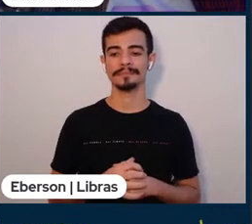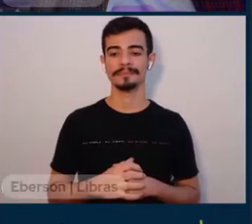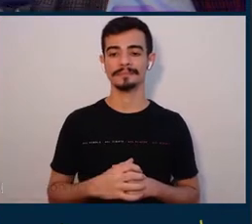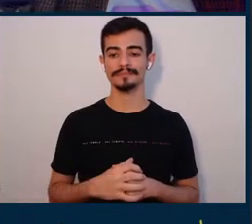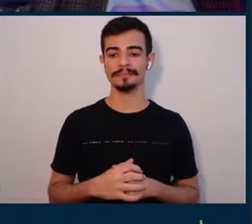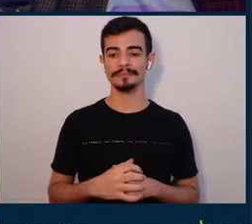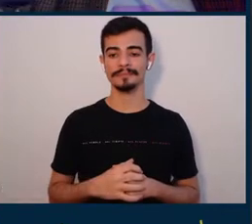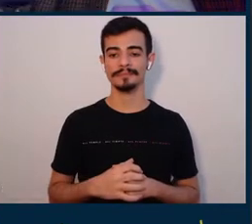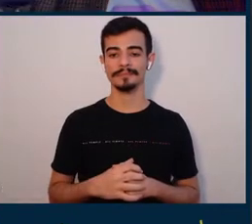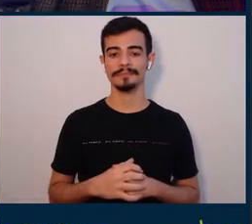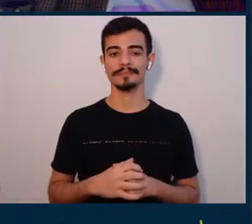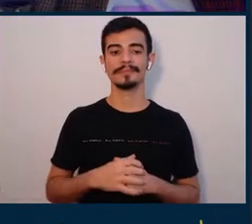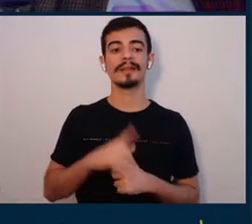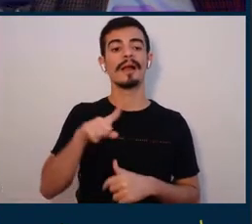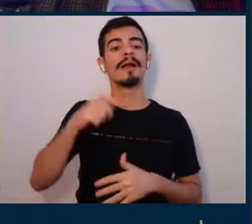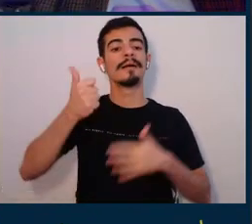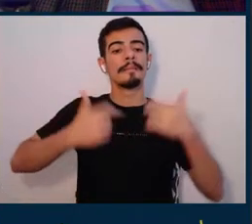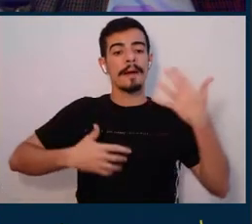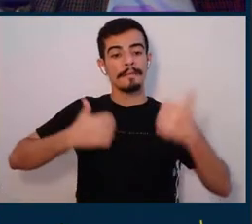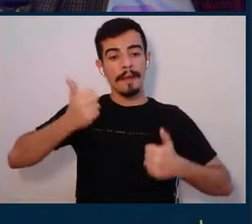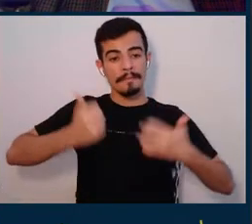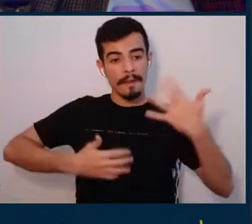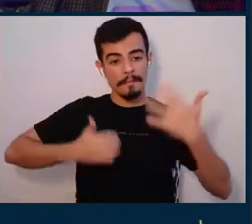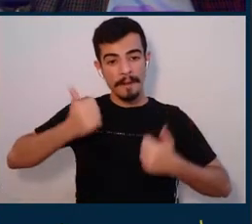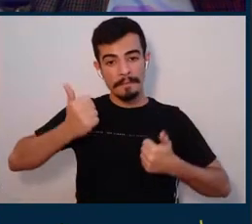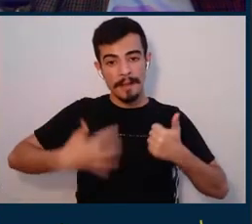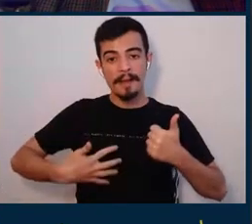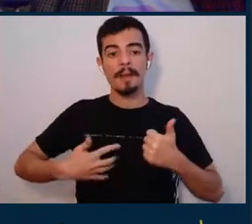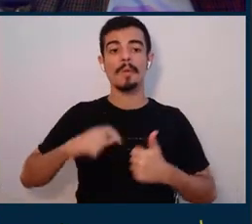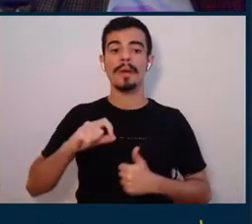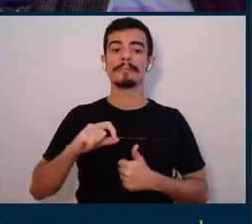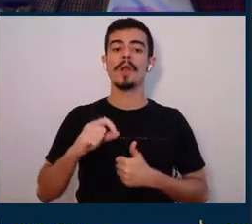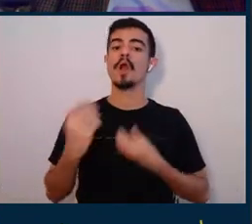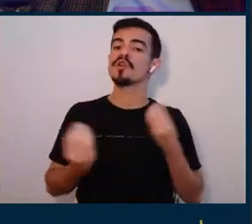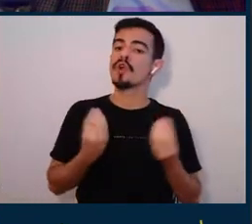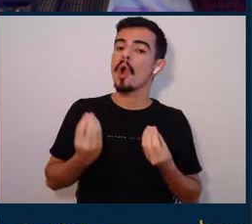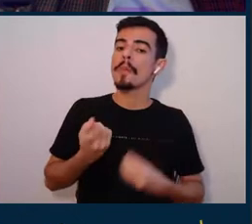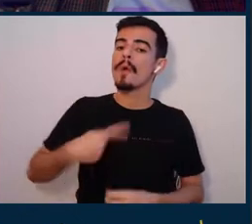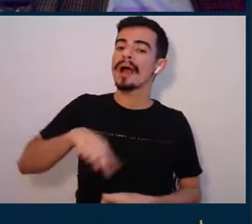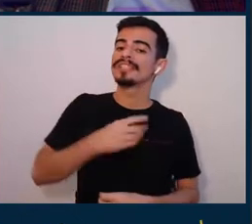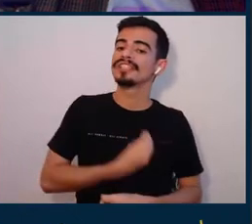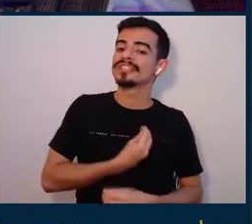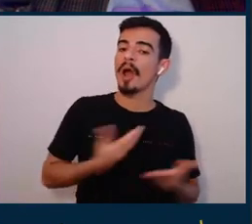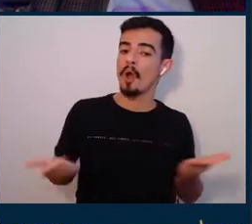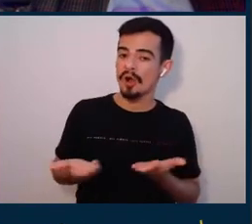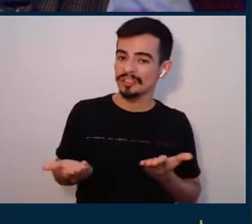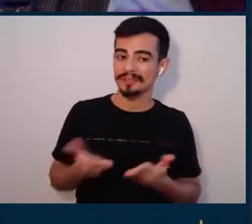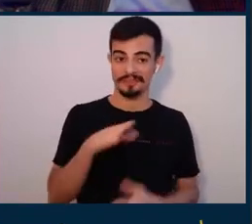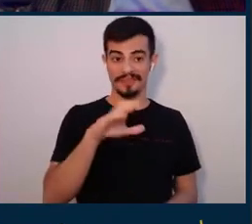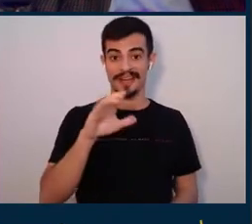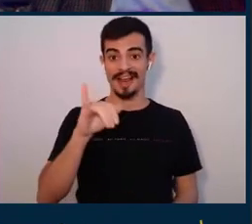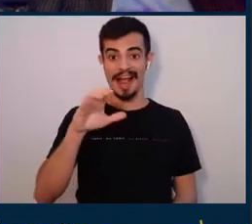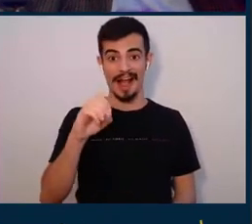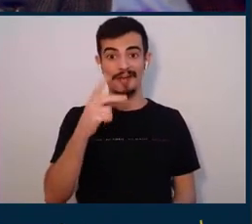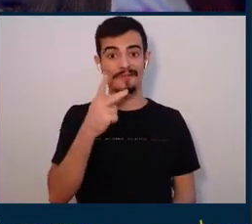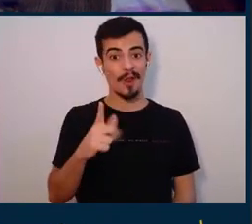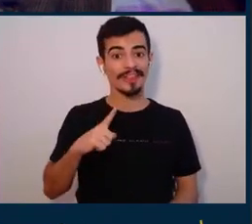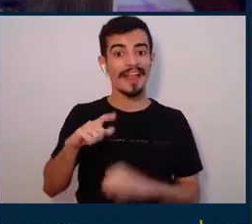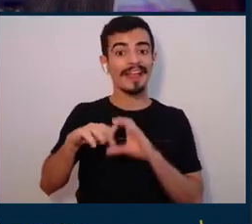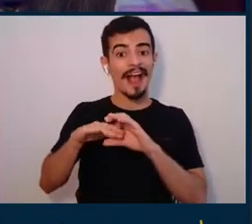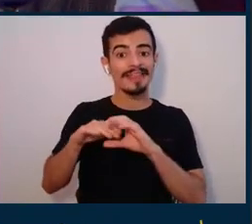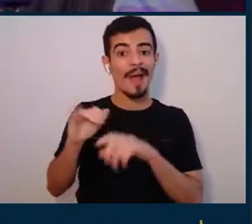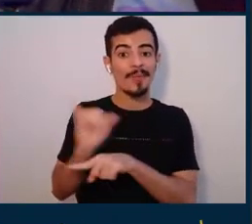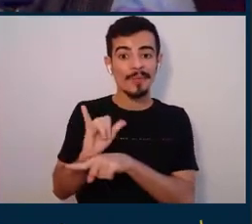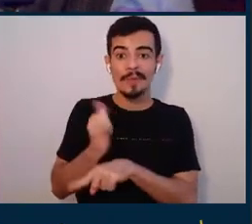falar um pouquinho como que nós estamos hoje, né? Aí, ó, o Caio já falou, ó, tem meu canal no YouTube. Desculpa, Caio, não